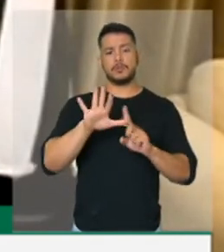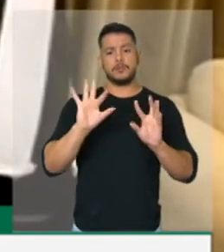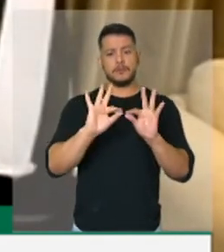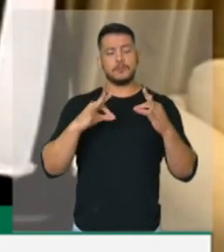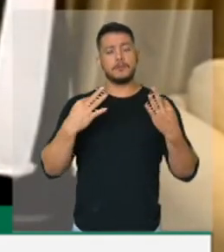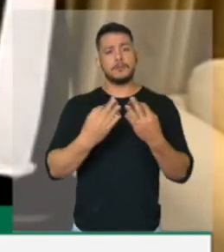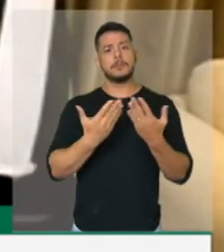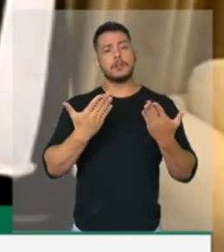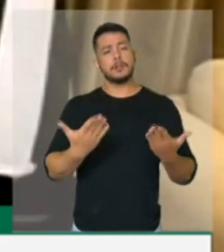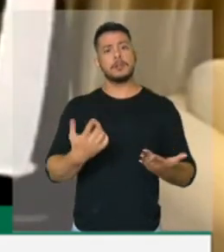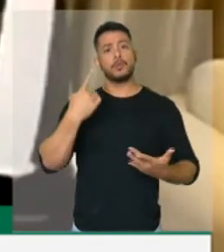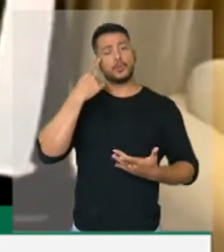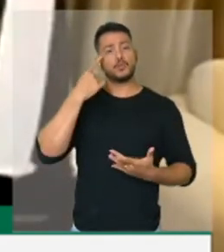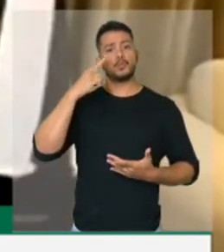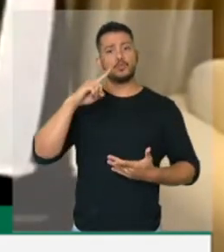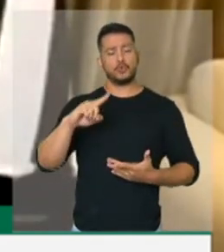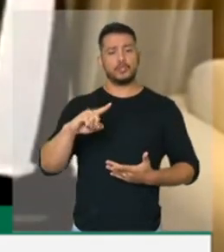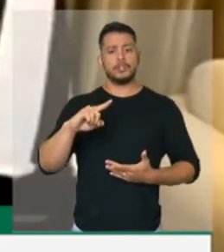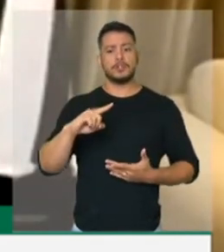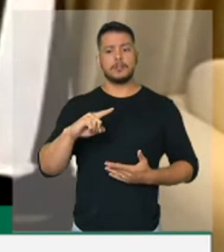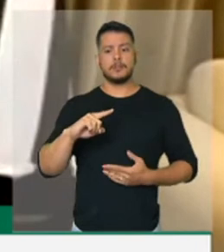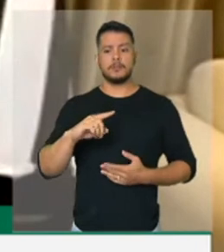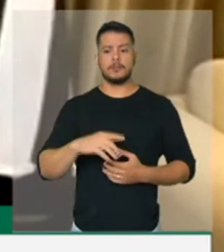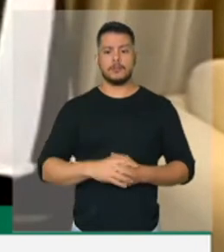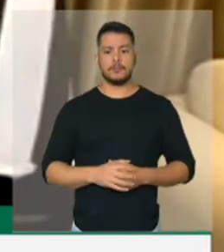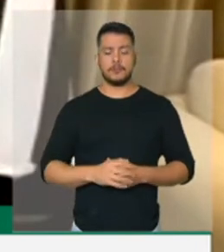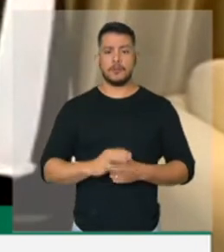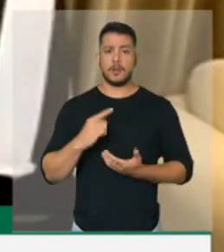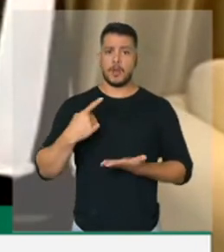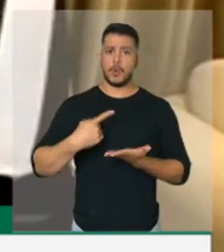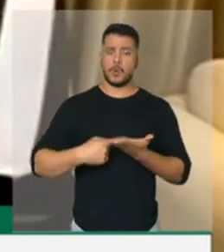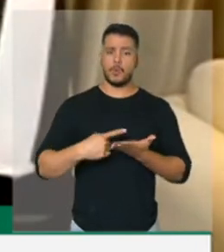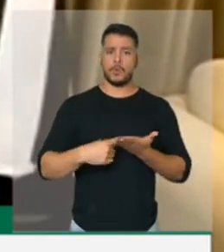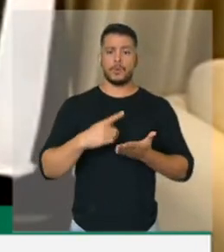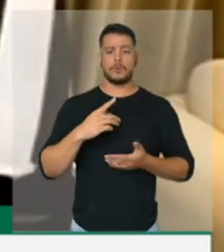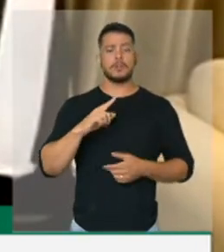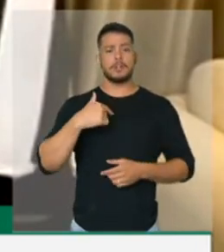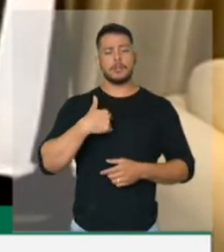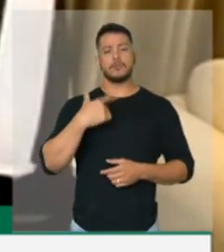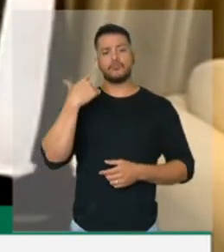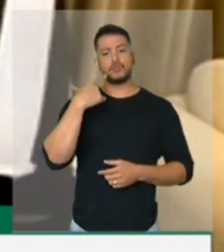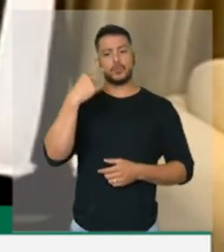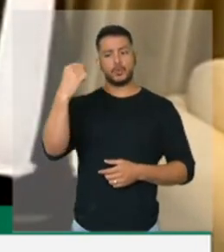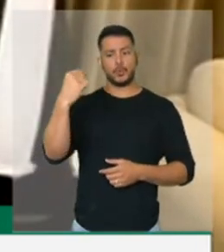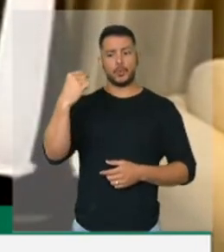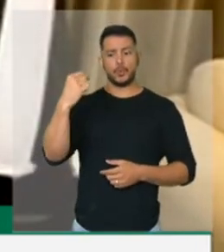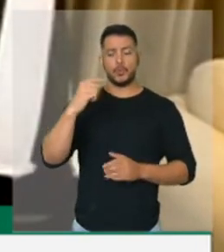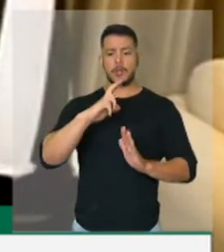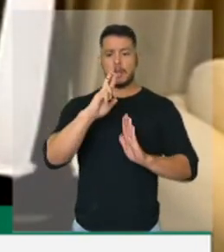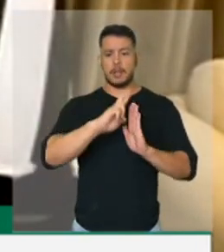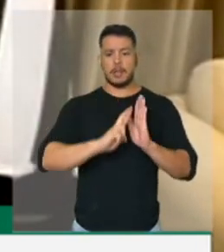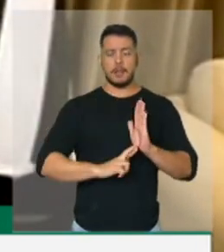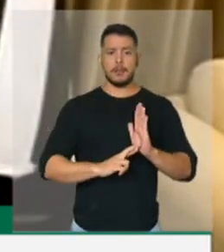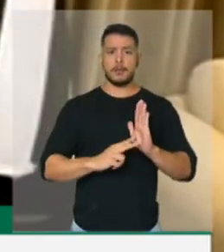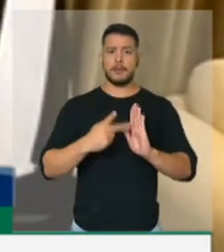com o presidente da comissão, deputado Luiz Antônio Teixeira Júnior, fui designado relator do projeto de lei